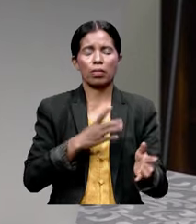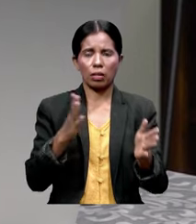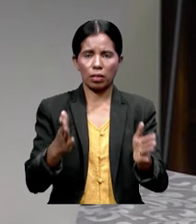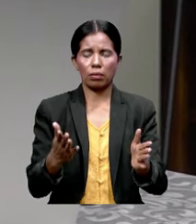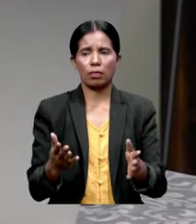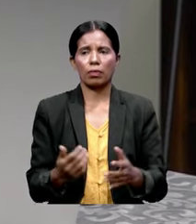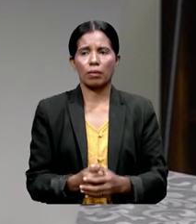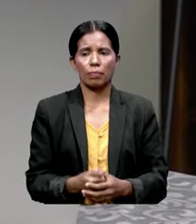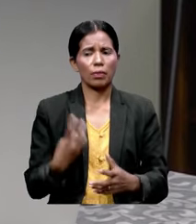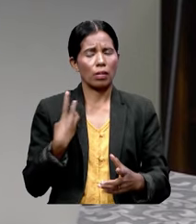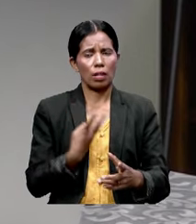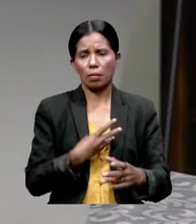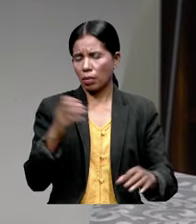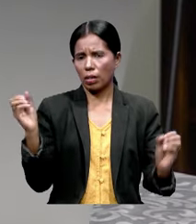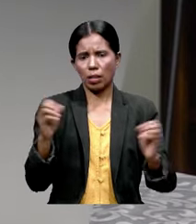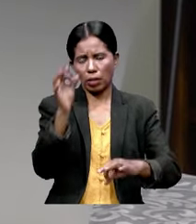ami la fier katak